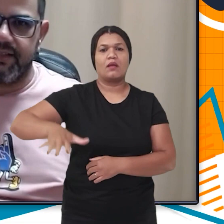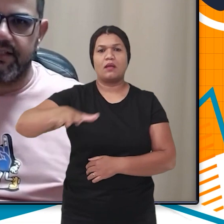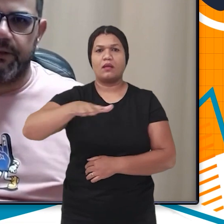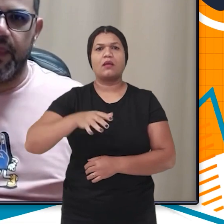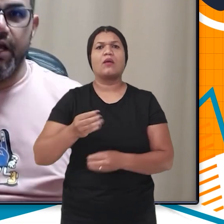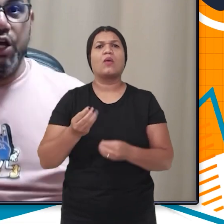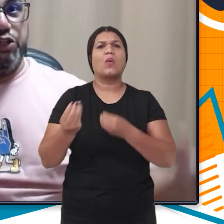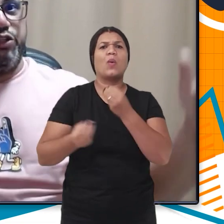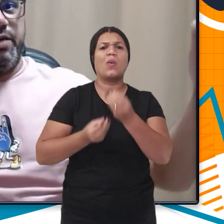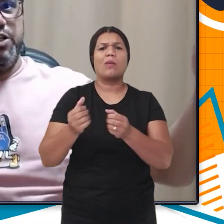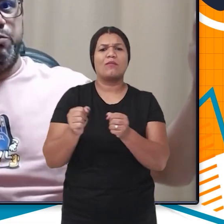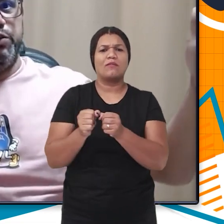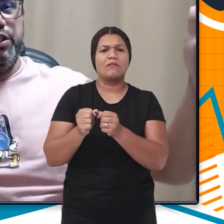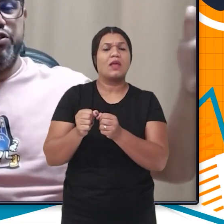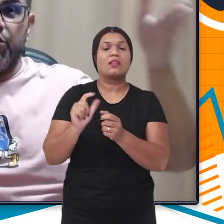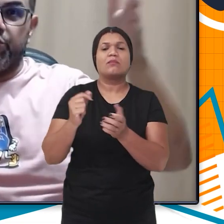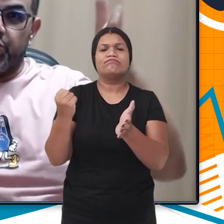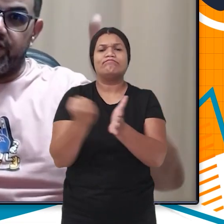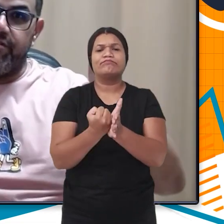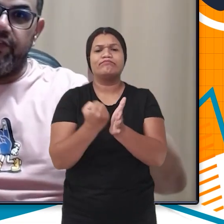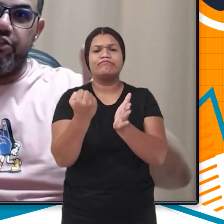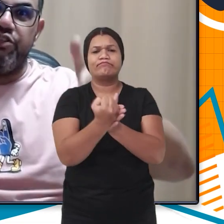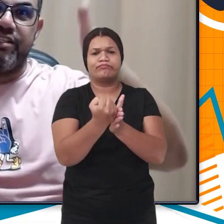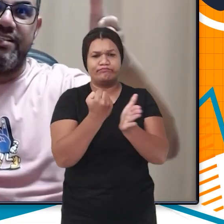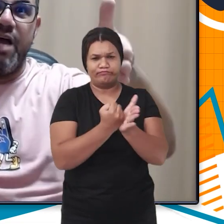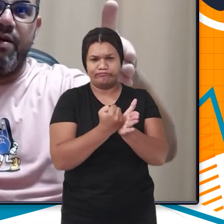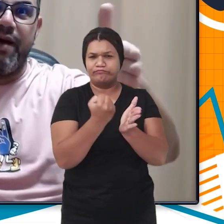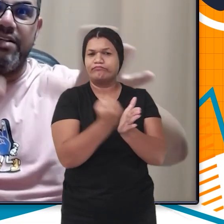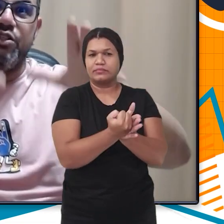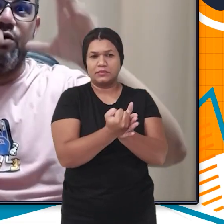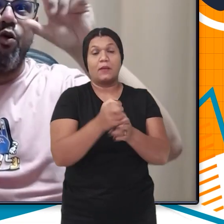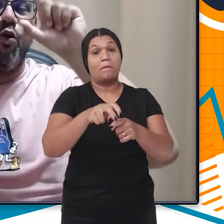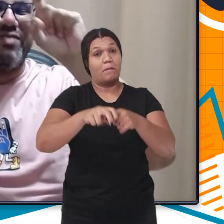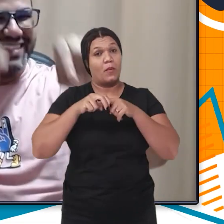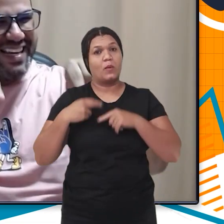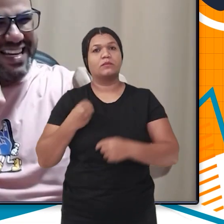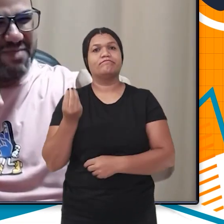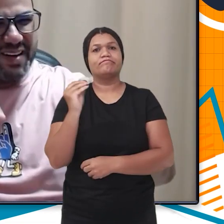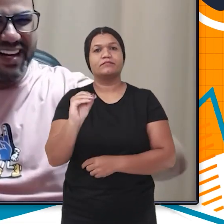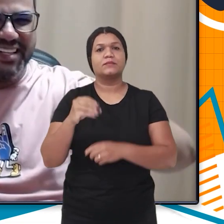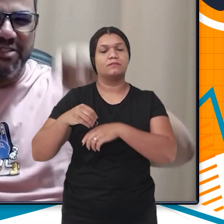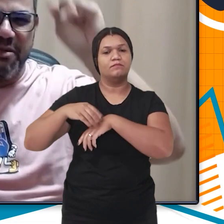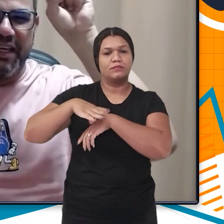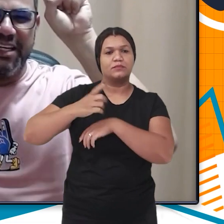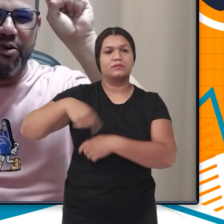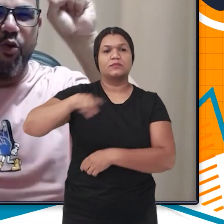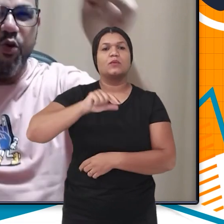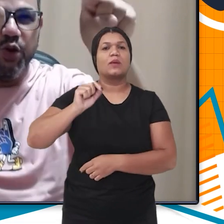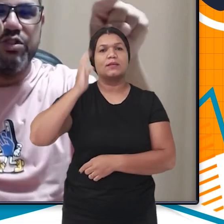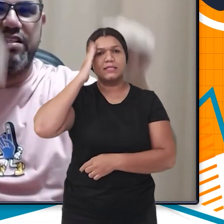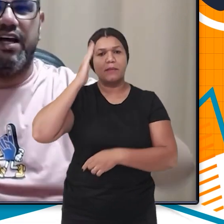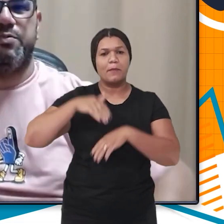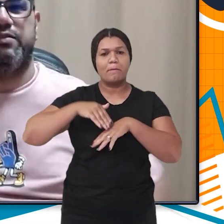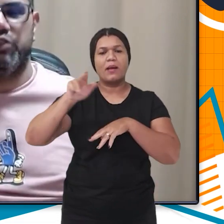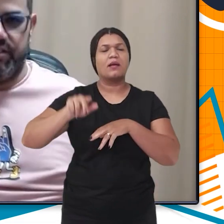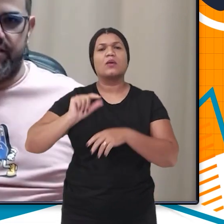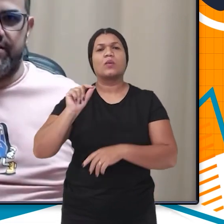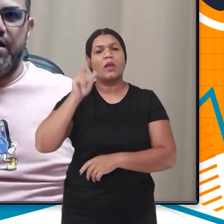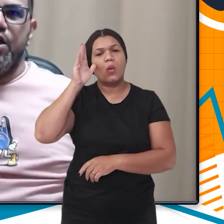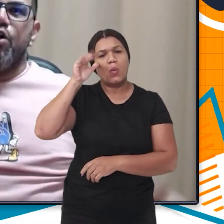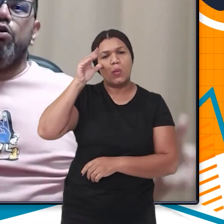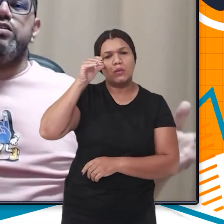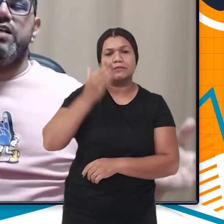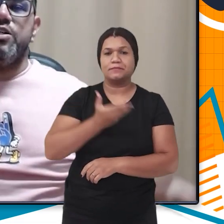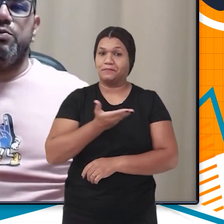essa datação? Justamente por isso que eu trouxe esse vídeo de saiba mais e uma pequena curiosidade para